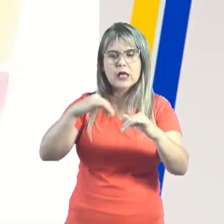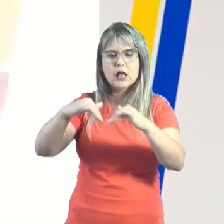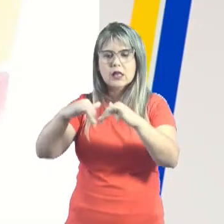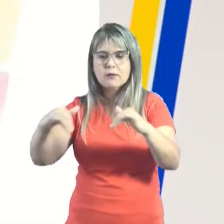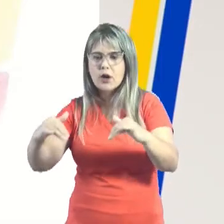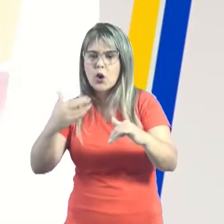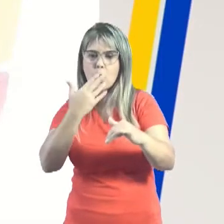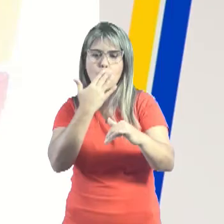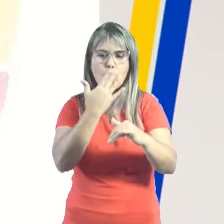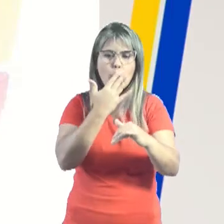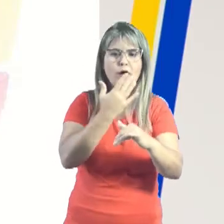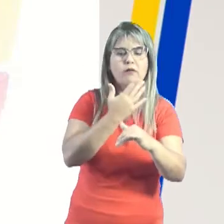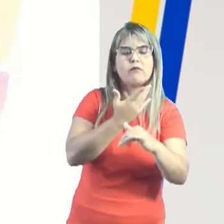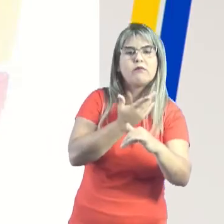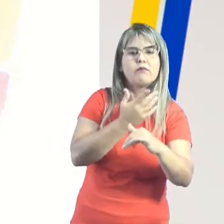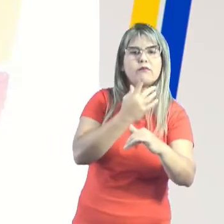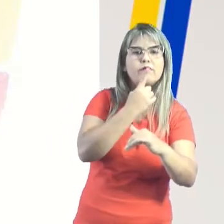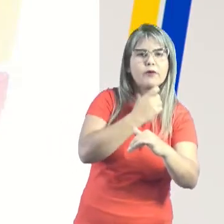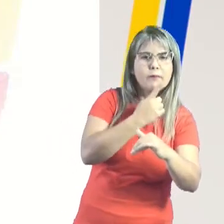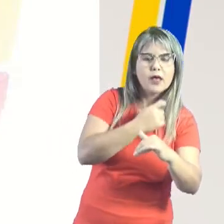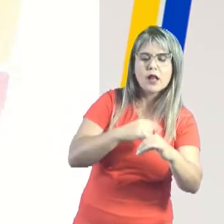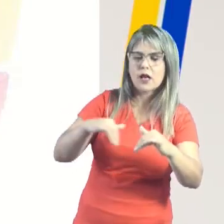Água, glicose,